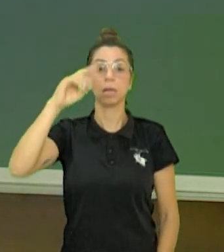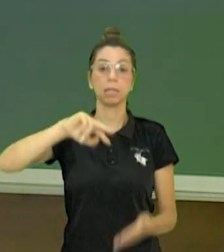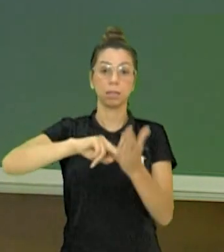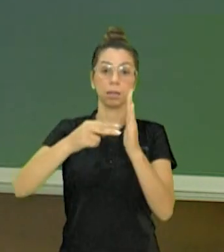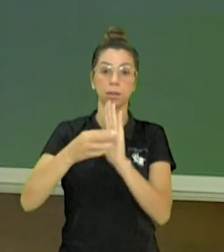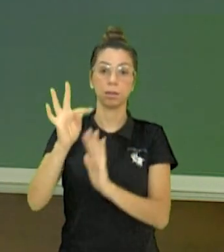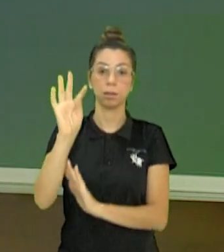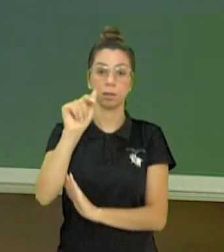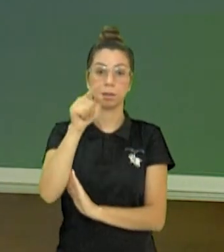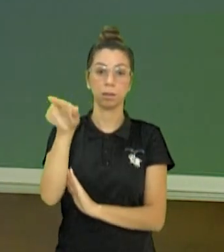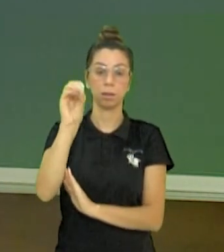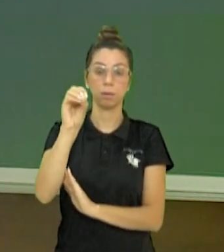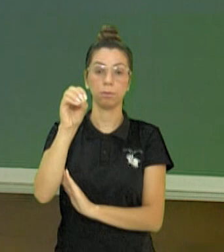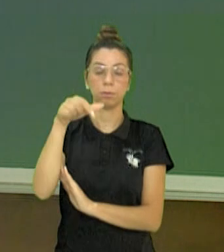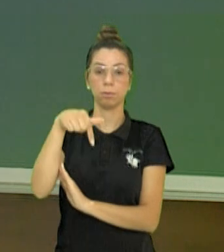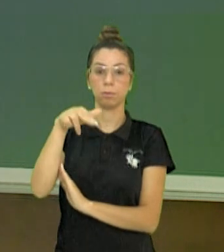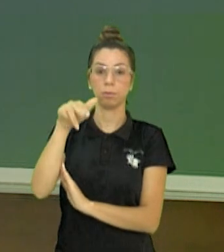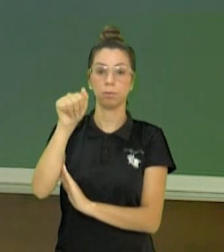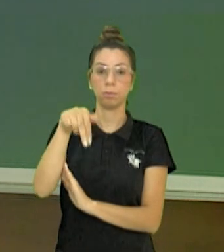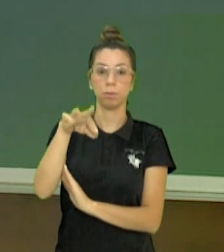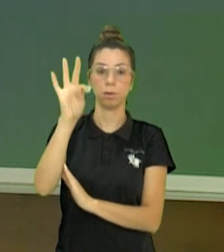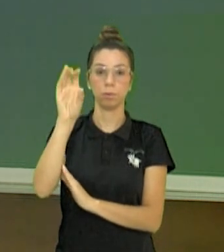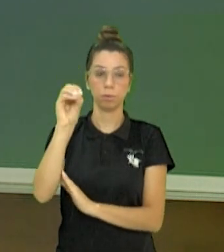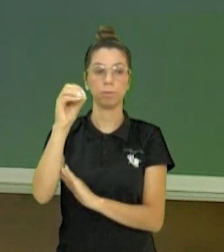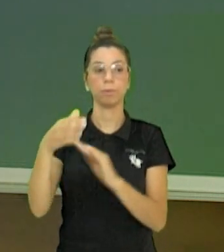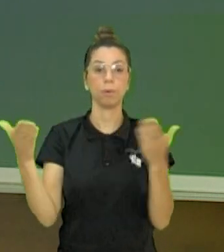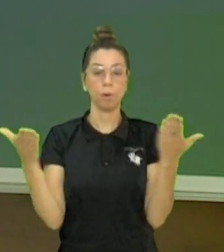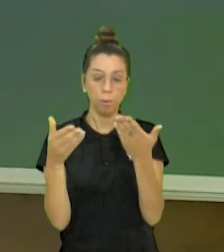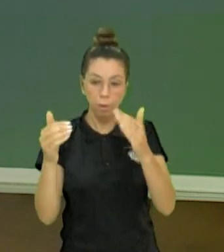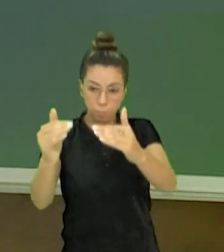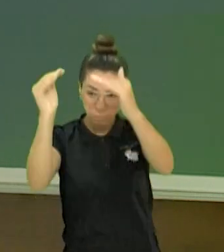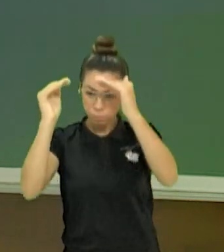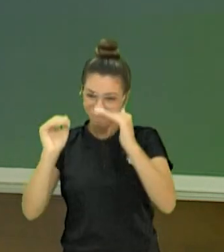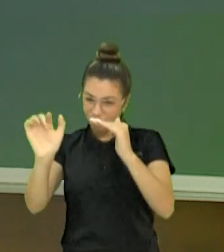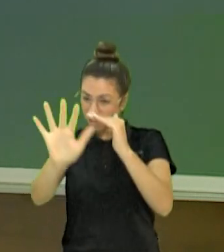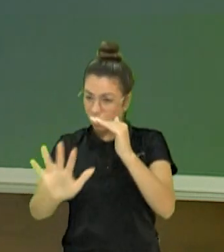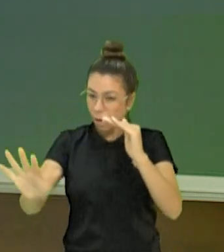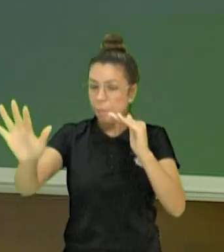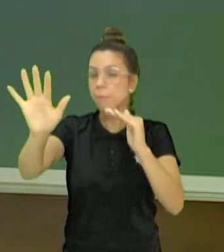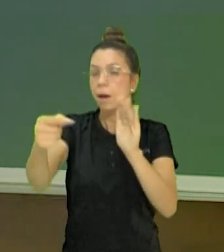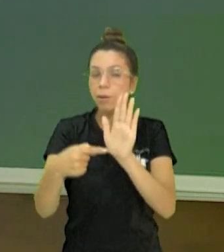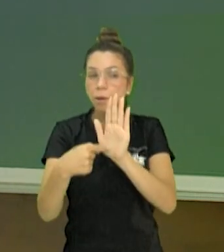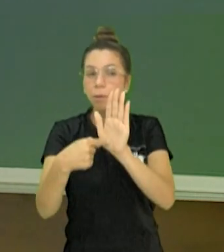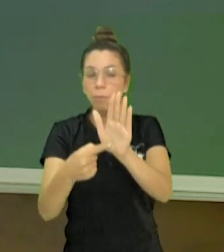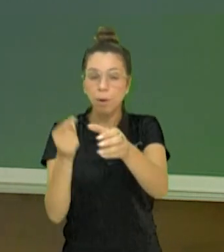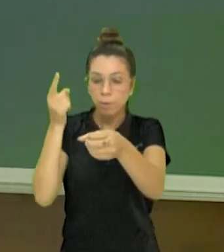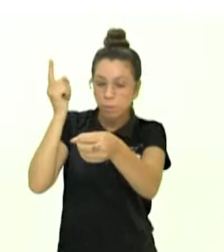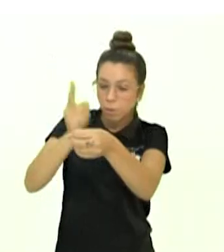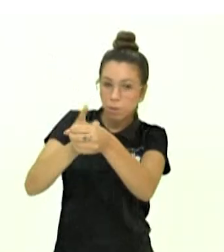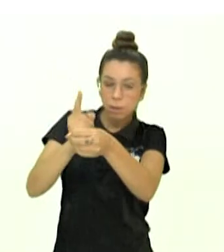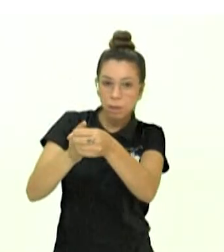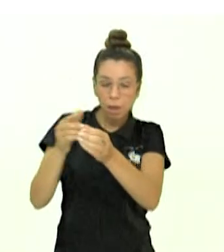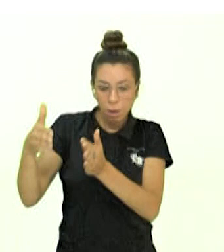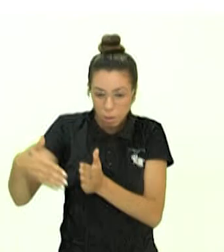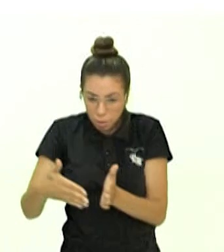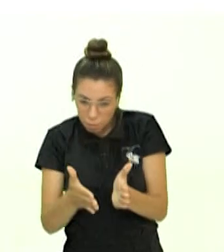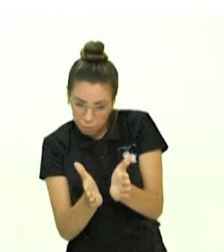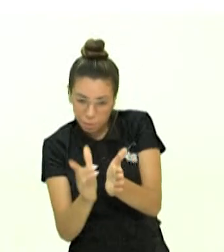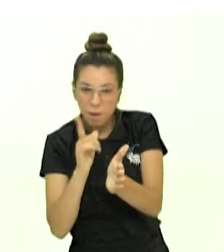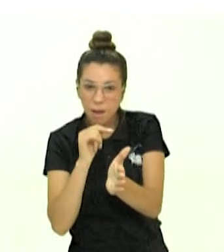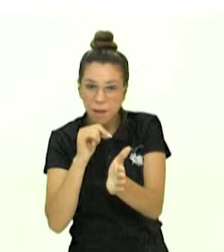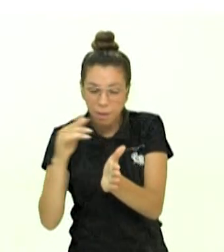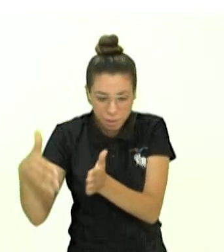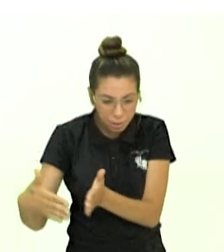aqui embaixo diz assim, olha, nós temos uma imagem, né, que mostra uma cidade de um lado do rio e do outro lado como se